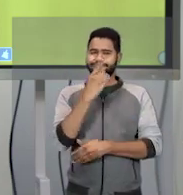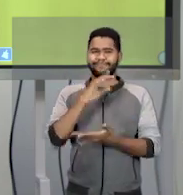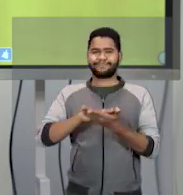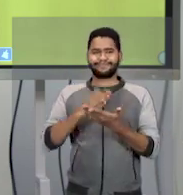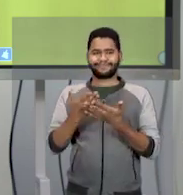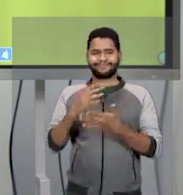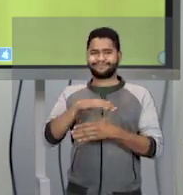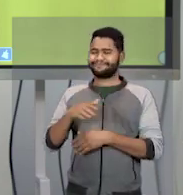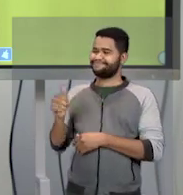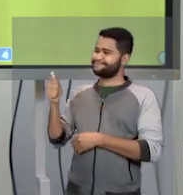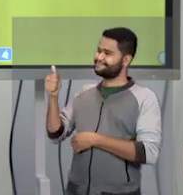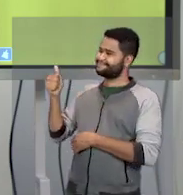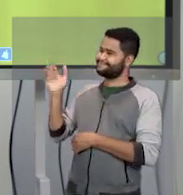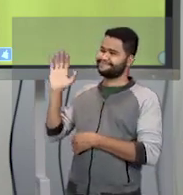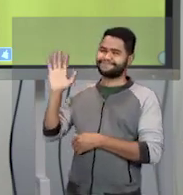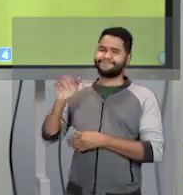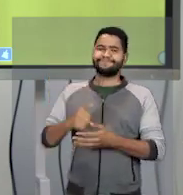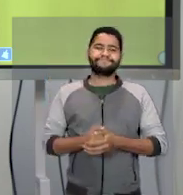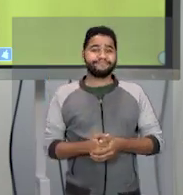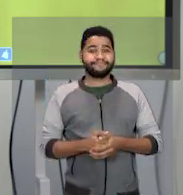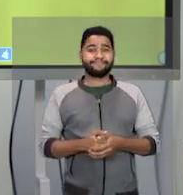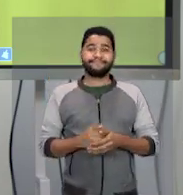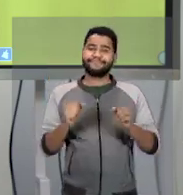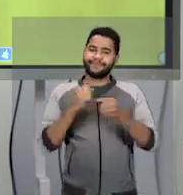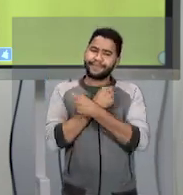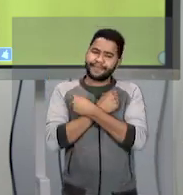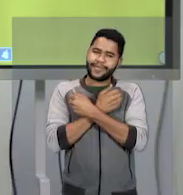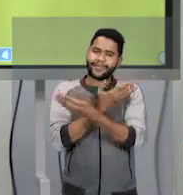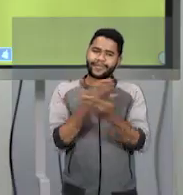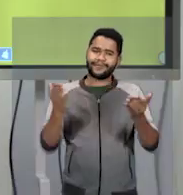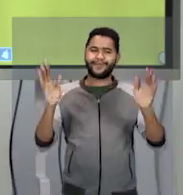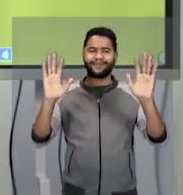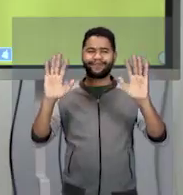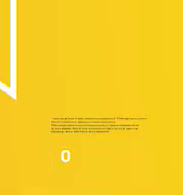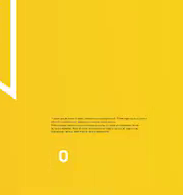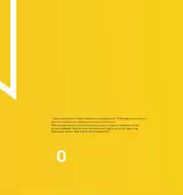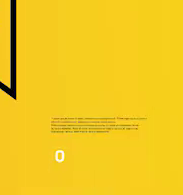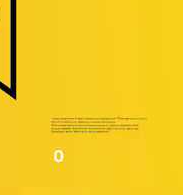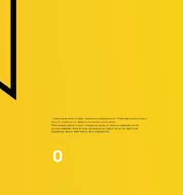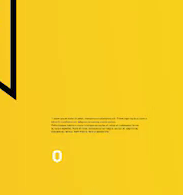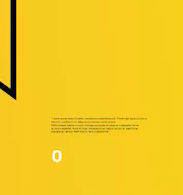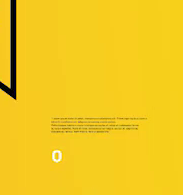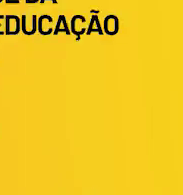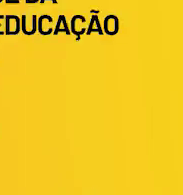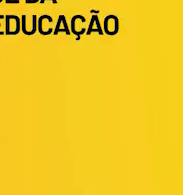que esteve conosco. Um abraço para todos vocês e até a próxima semana.